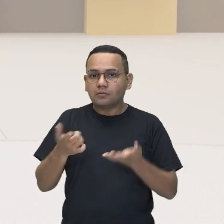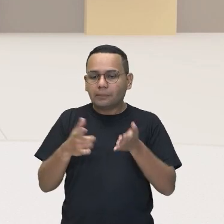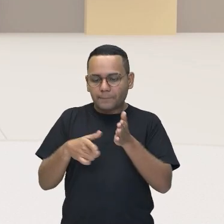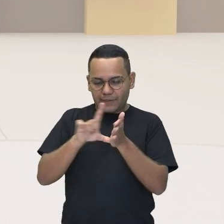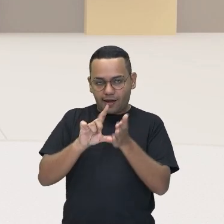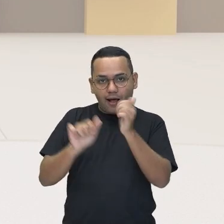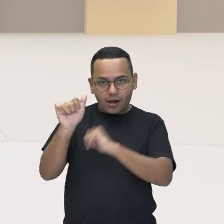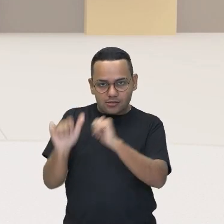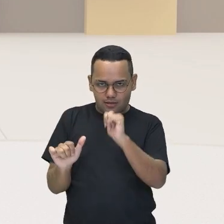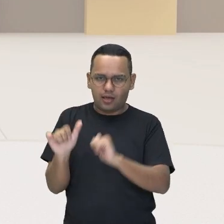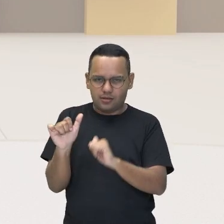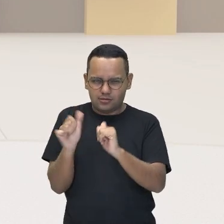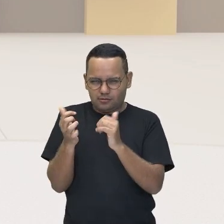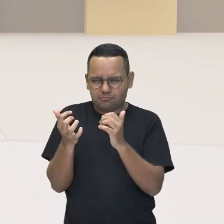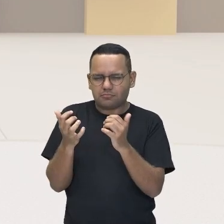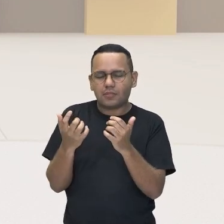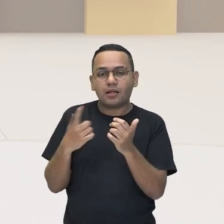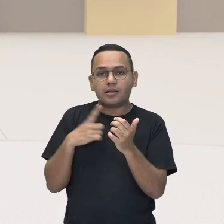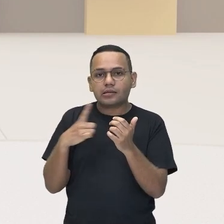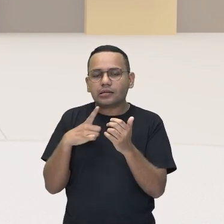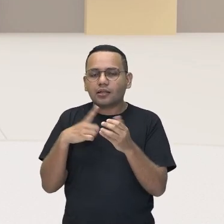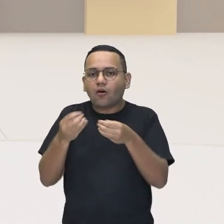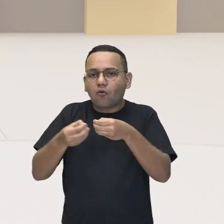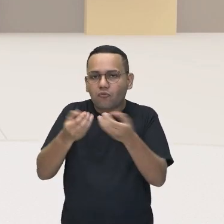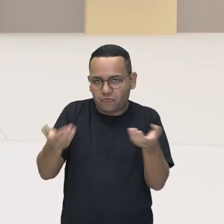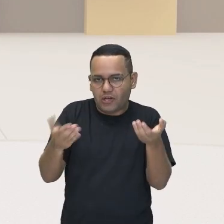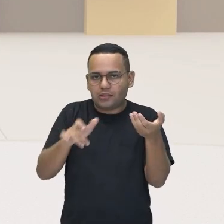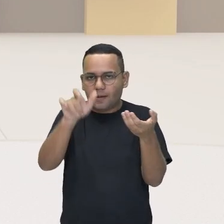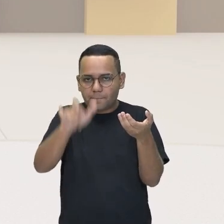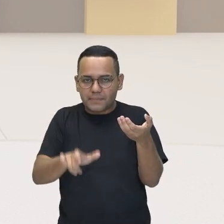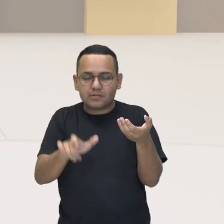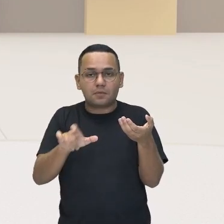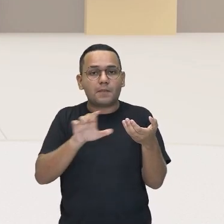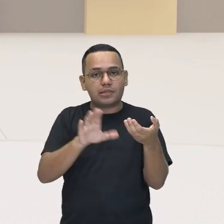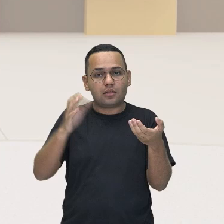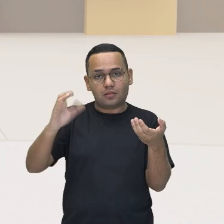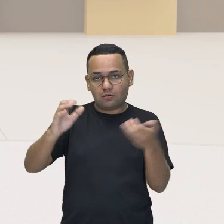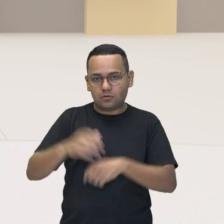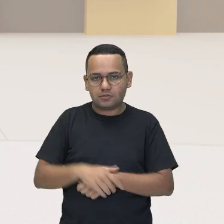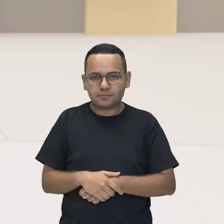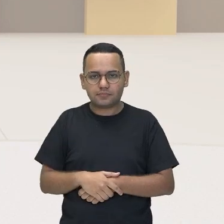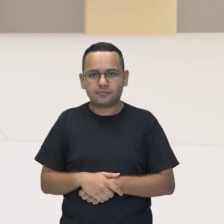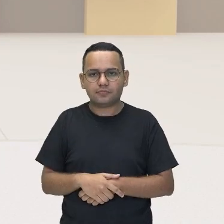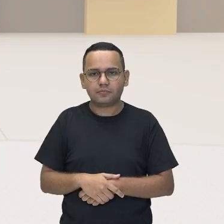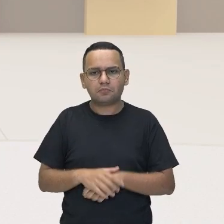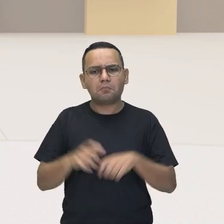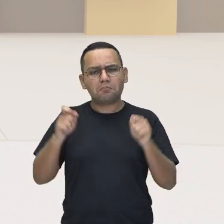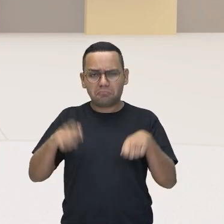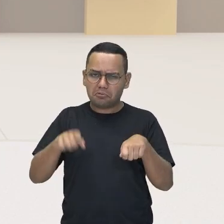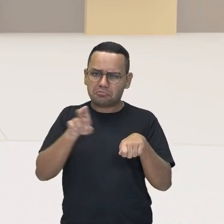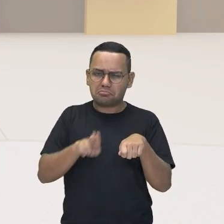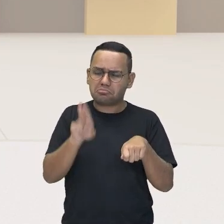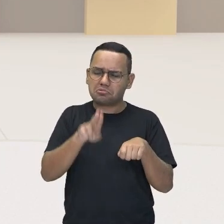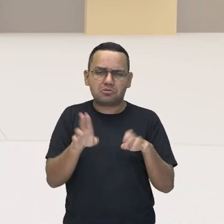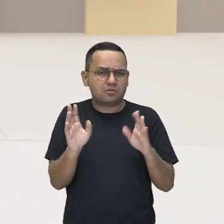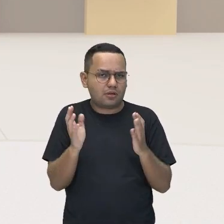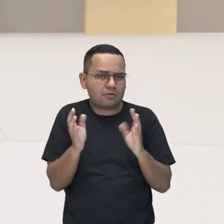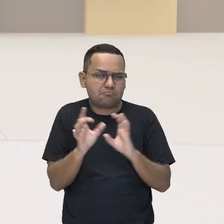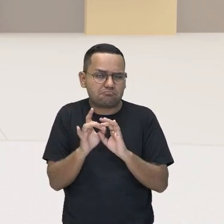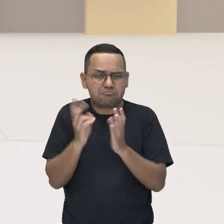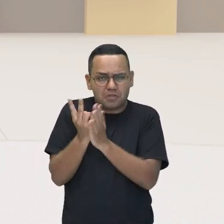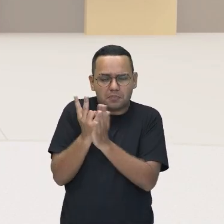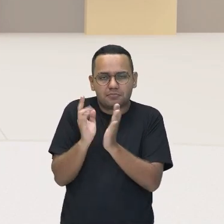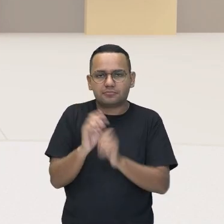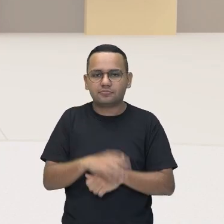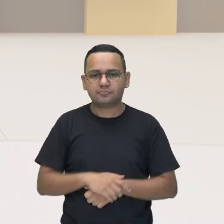fica à disposição do cliente direto em sua conta, podendo ser utilizado sempre que quiser. Um exemplo comum do uso